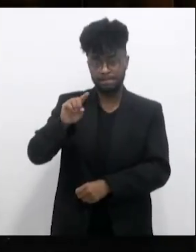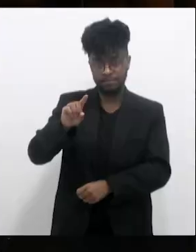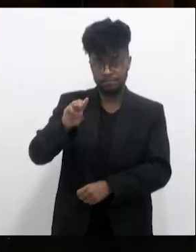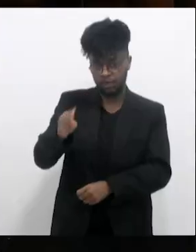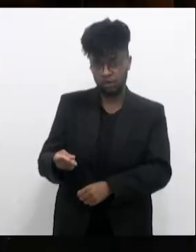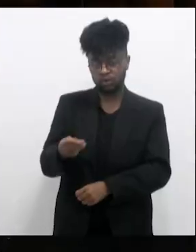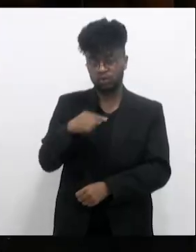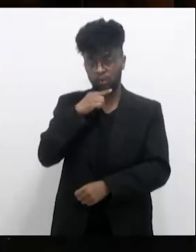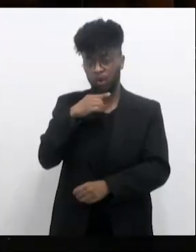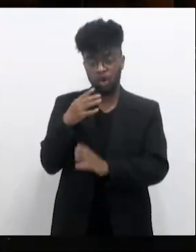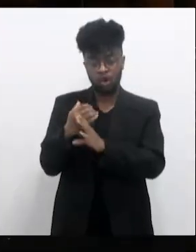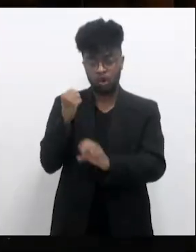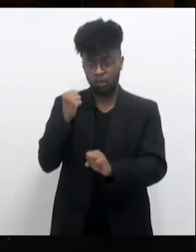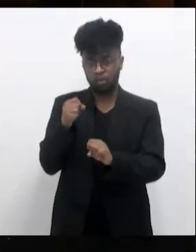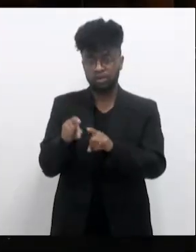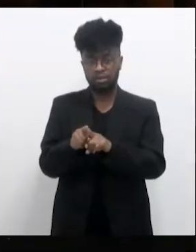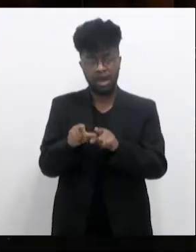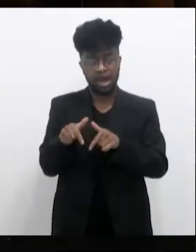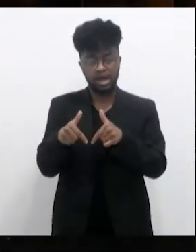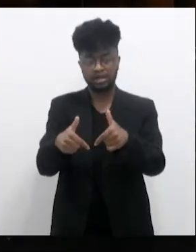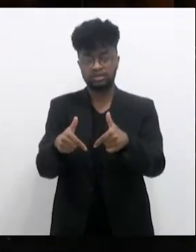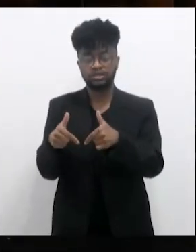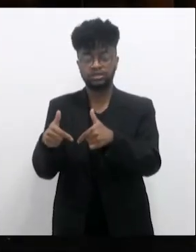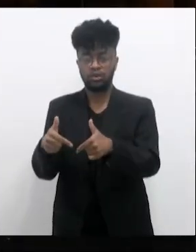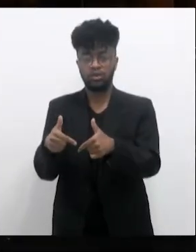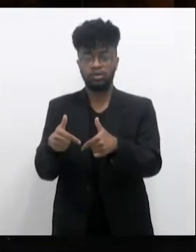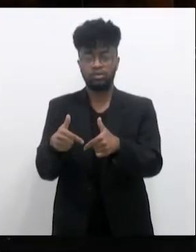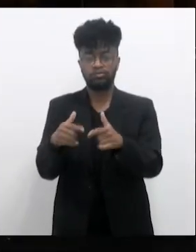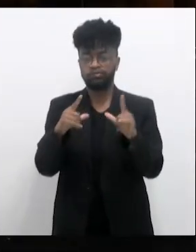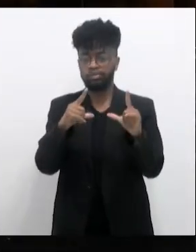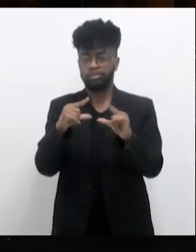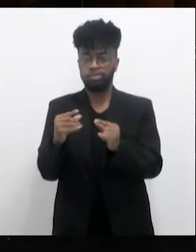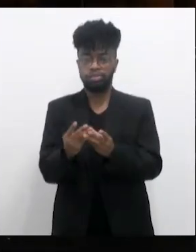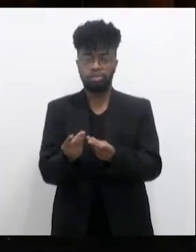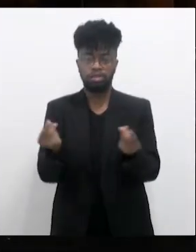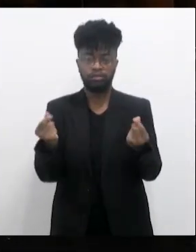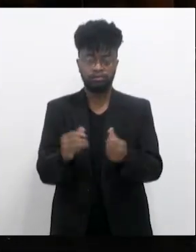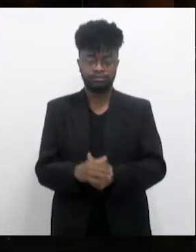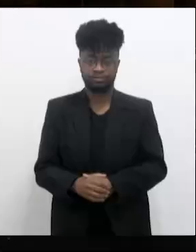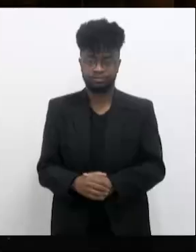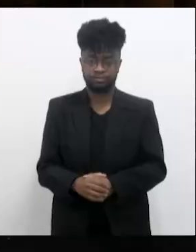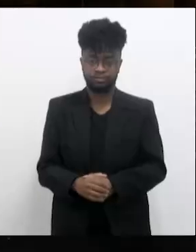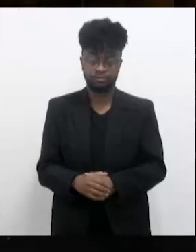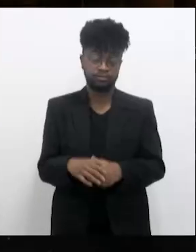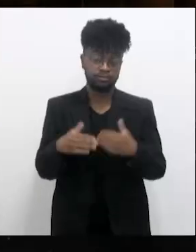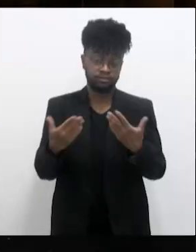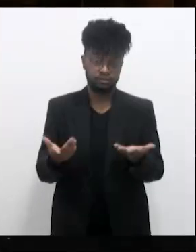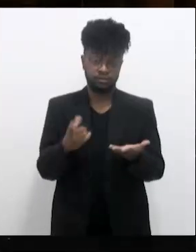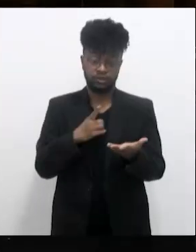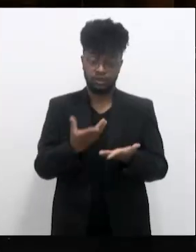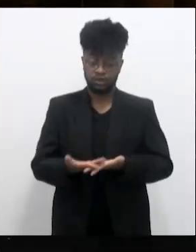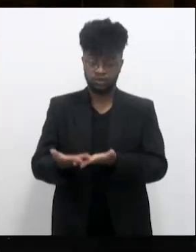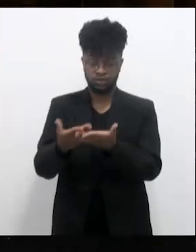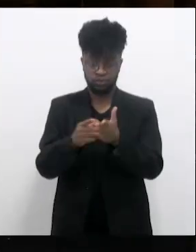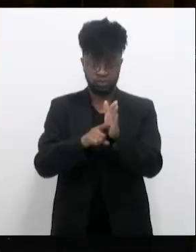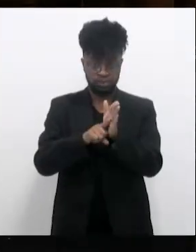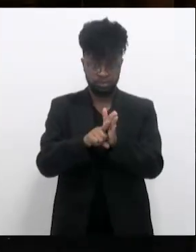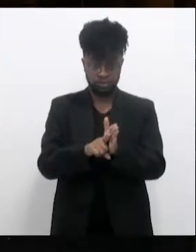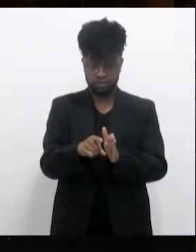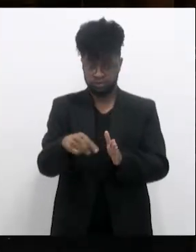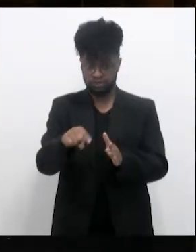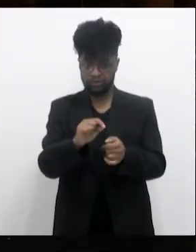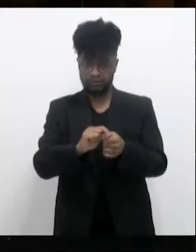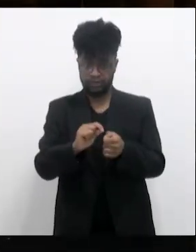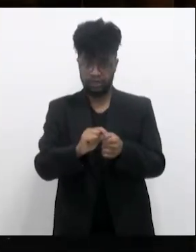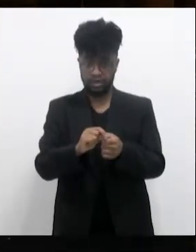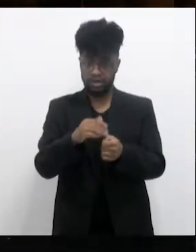as ações passam a valer pó. Então, esses estudos que estão sendo realizados, no